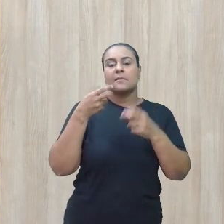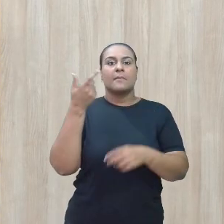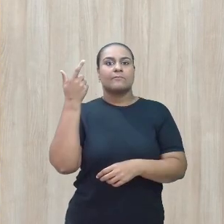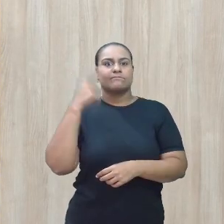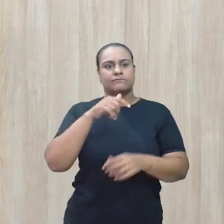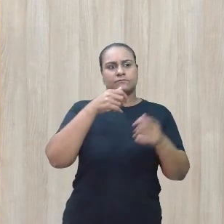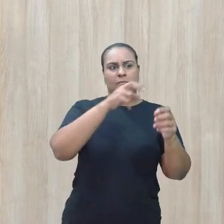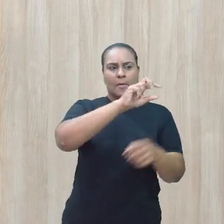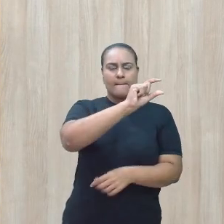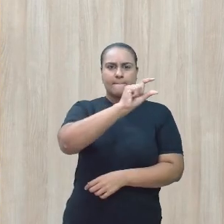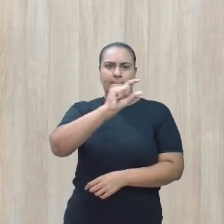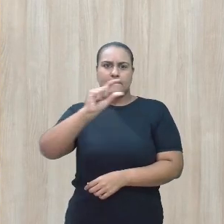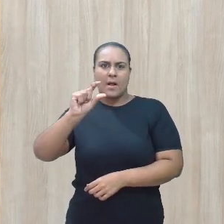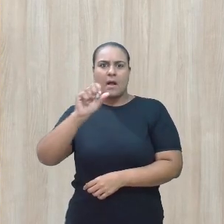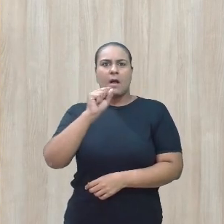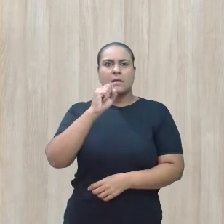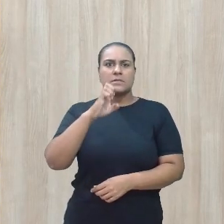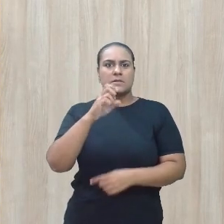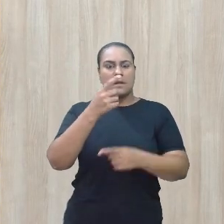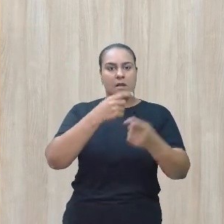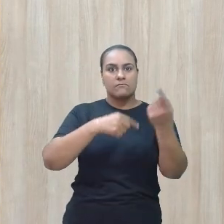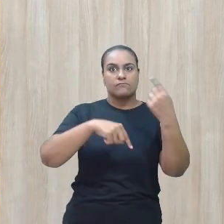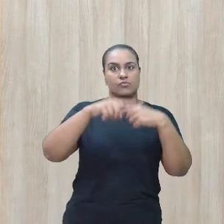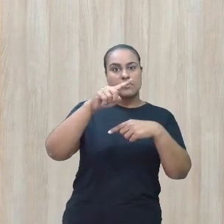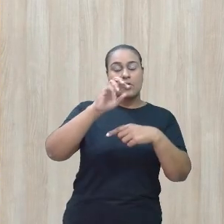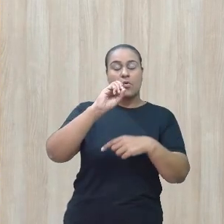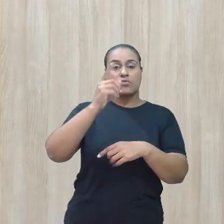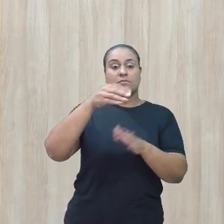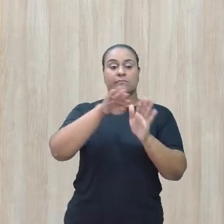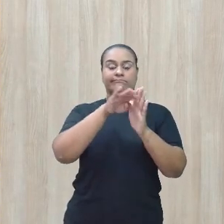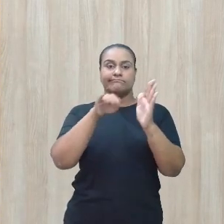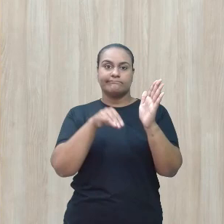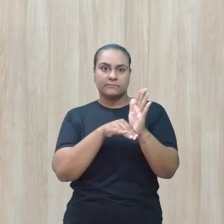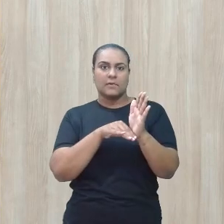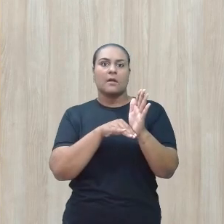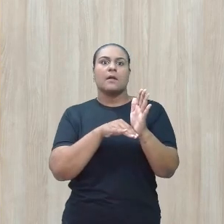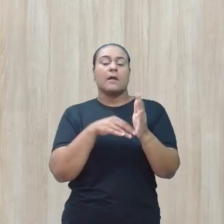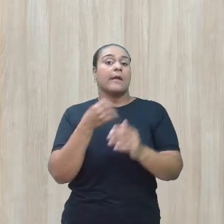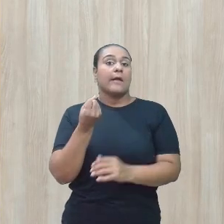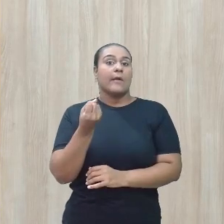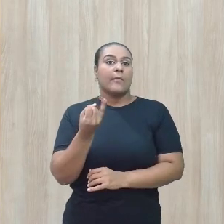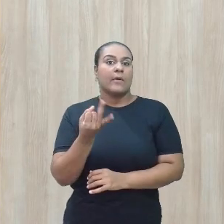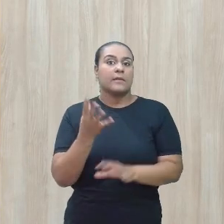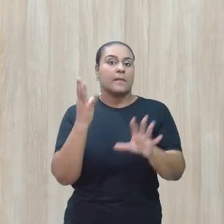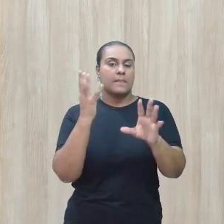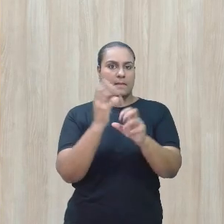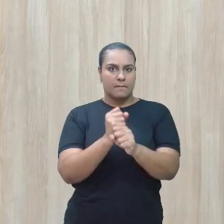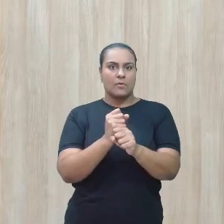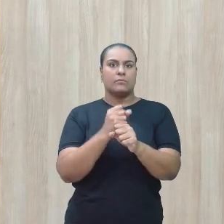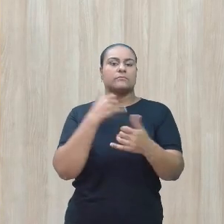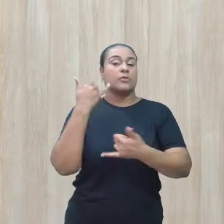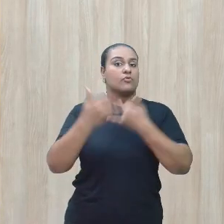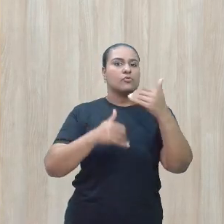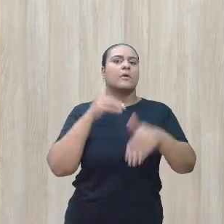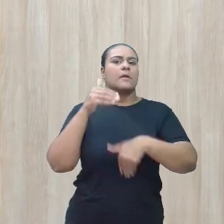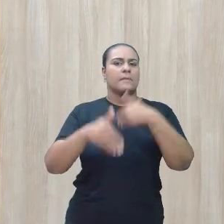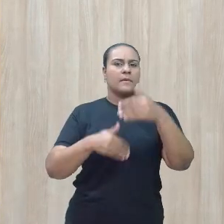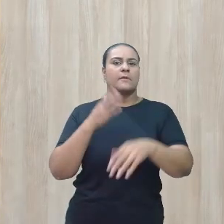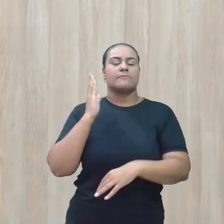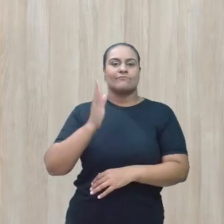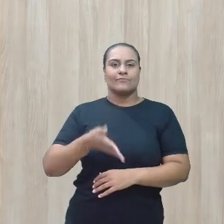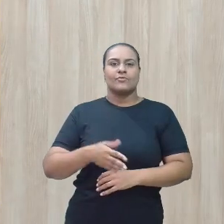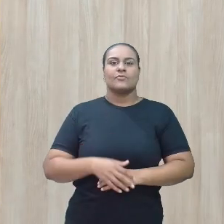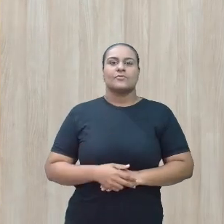se subiu ou desceu de colocação, quantos pontos esse time fez e quantos jogos ele já participou, tá?